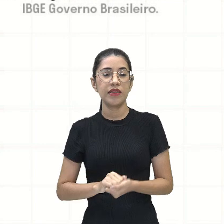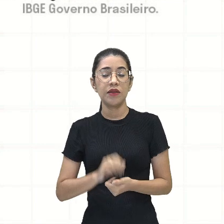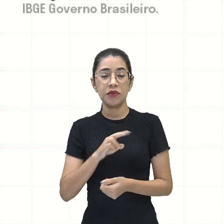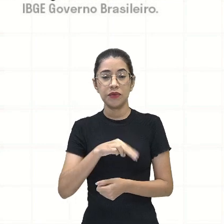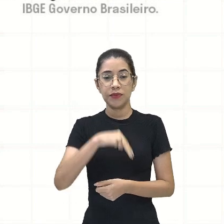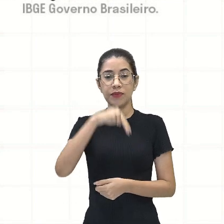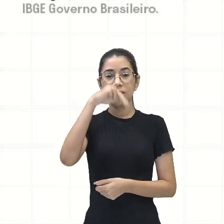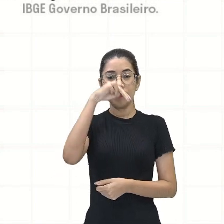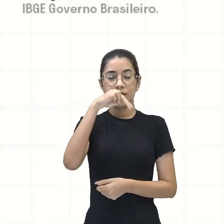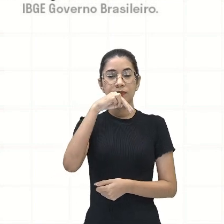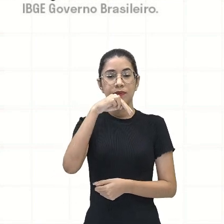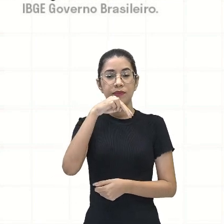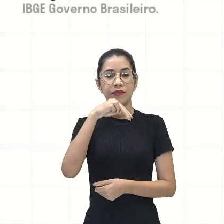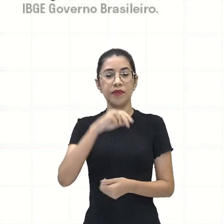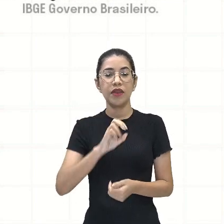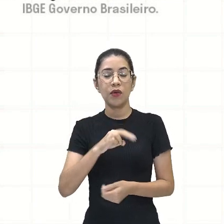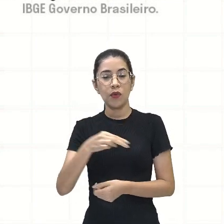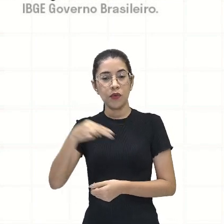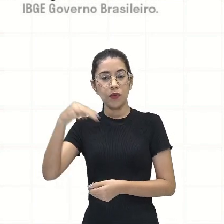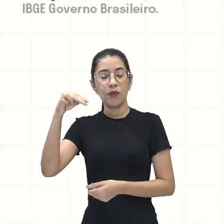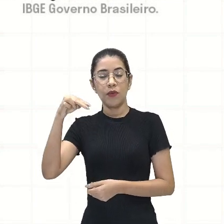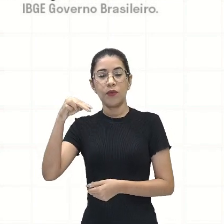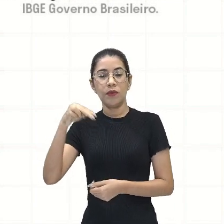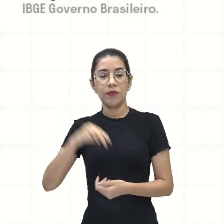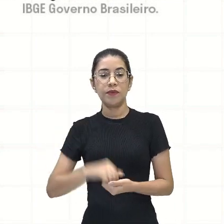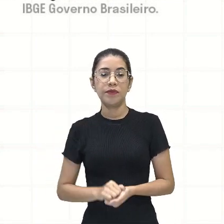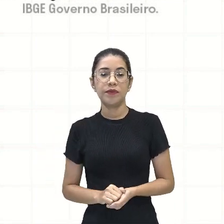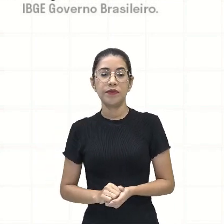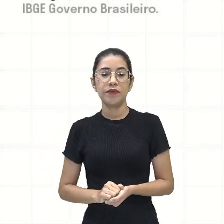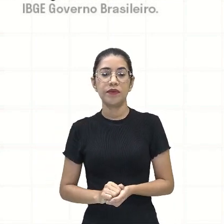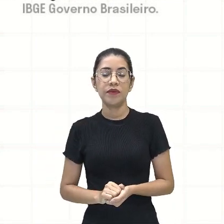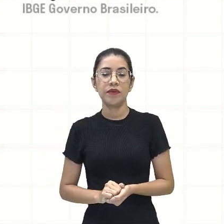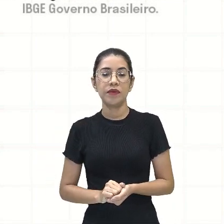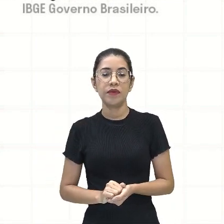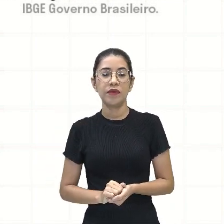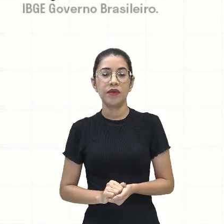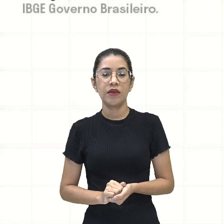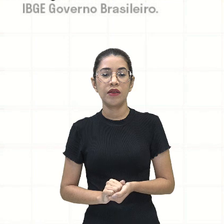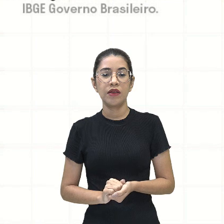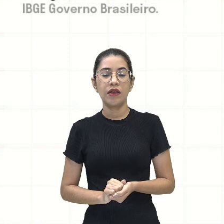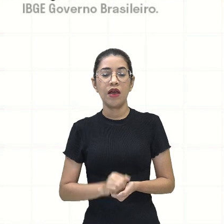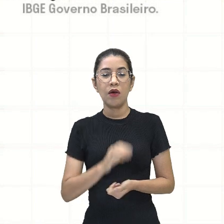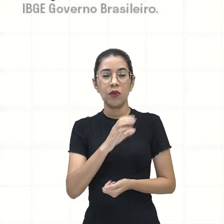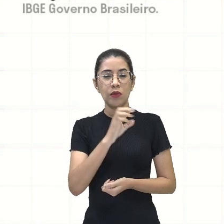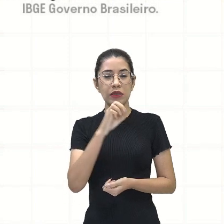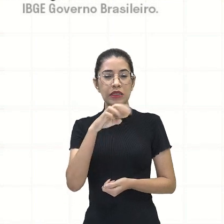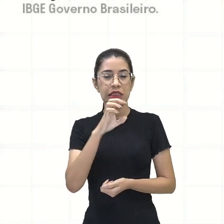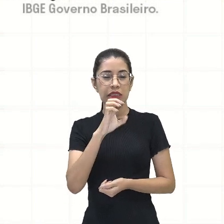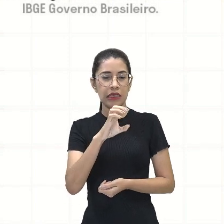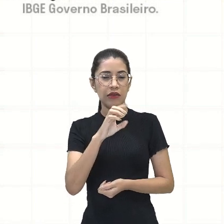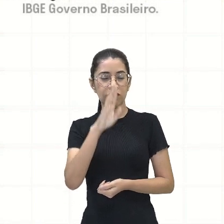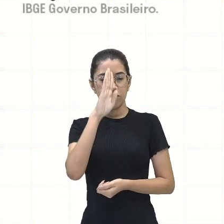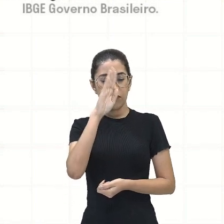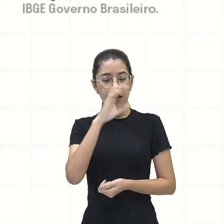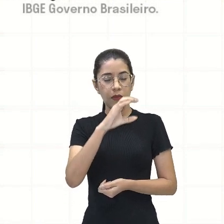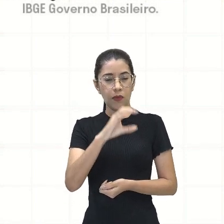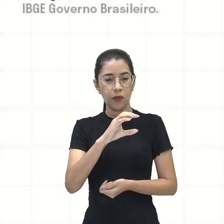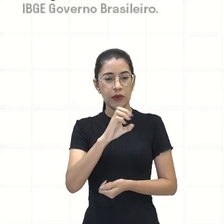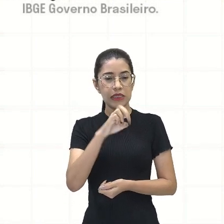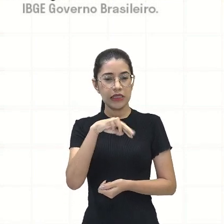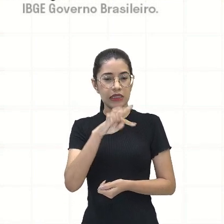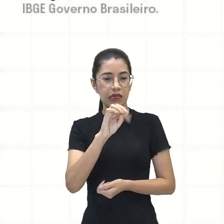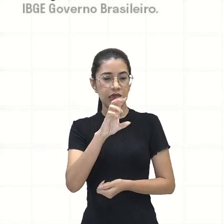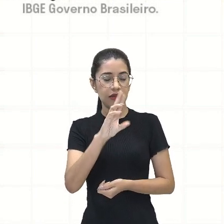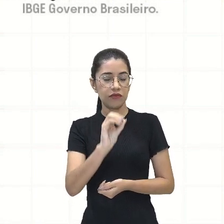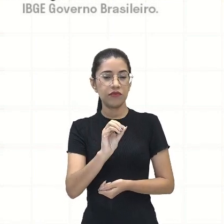norte, aqui a região nordeste, aí nós tínhamos bem aqui a região central, né, que eles consideravam